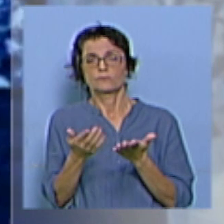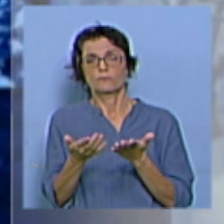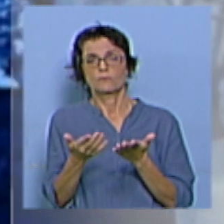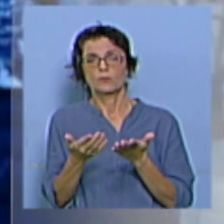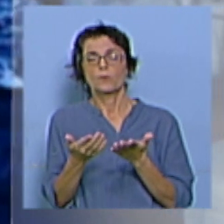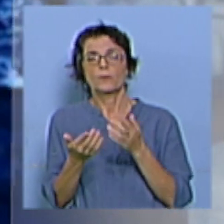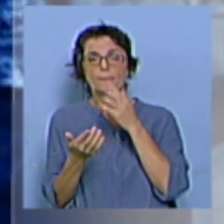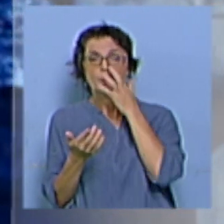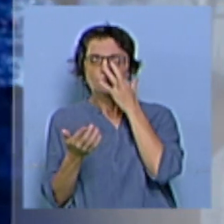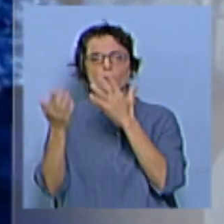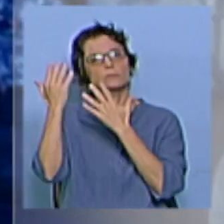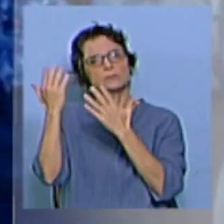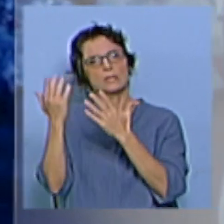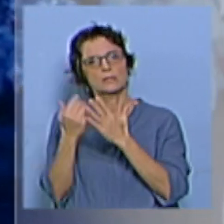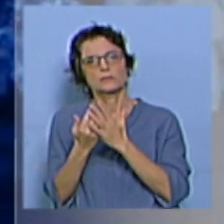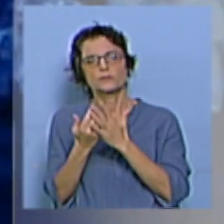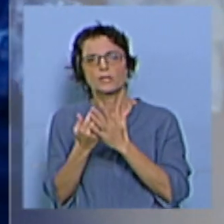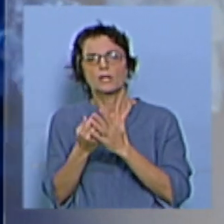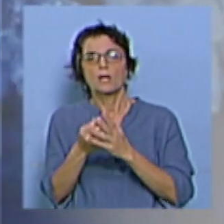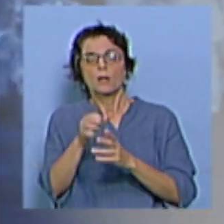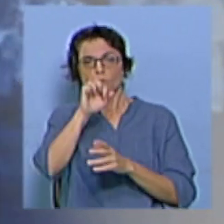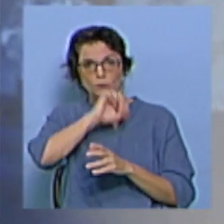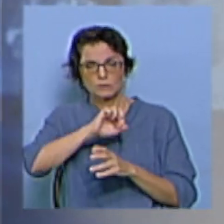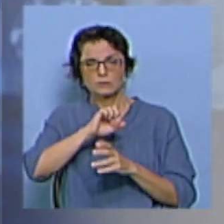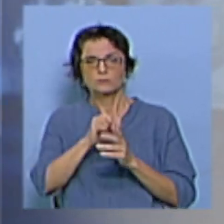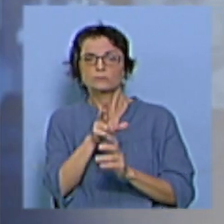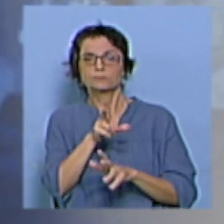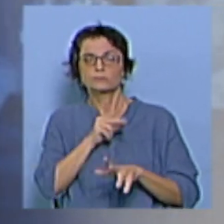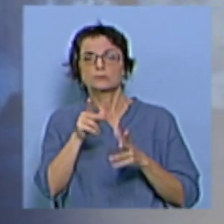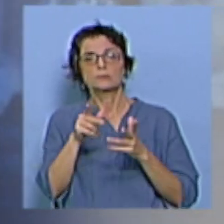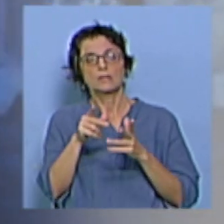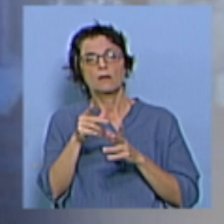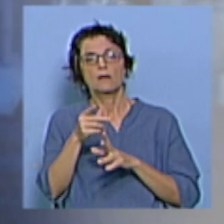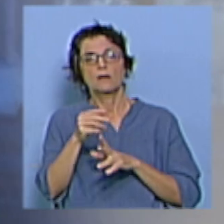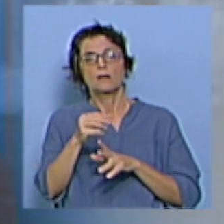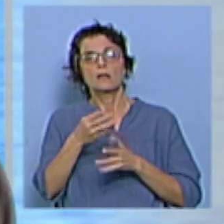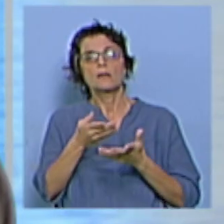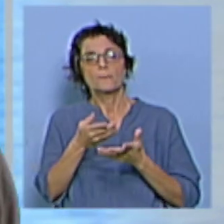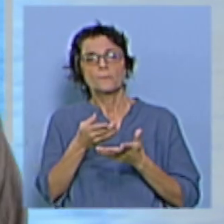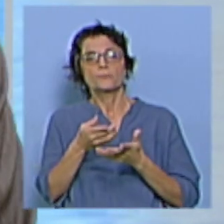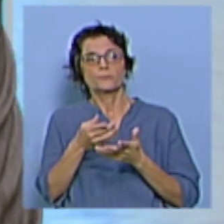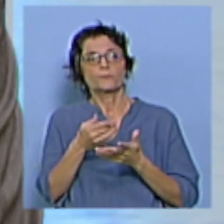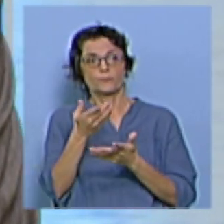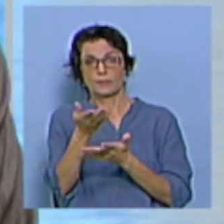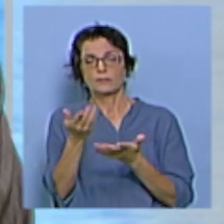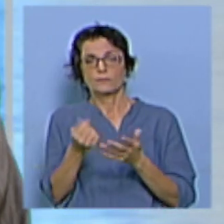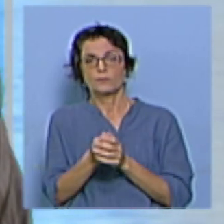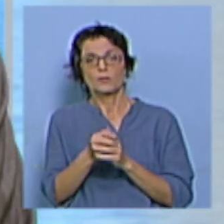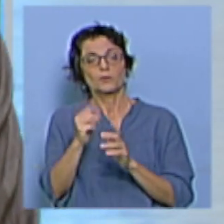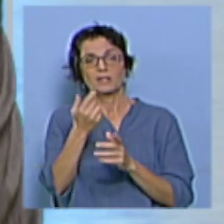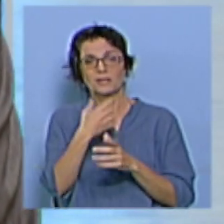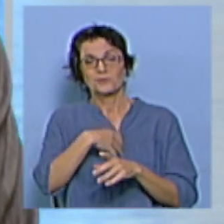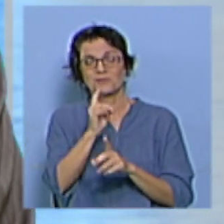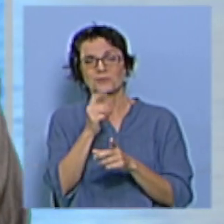ao Bispo da Diocese das Forças Armadas com a atribuição da medalha Dom Nuno Alves Pereira, primeira classe. Que significado teve esta distinção? Bem, primeiro, para mim foi